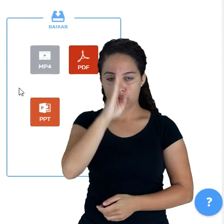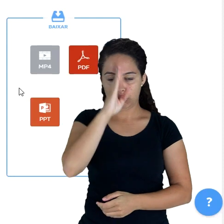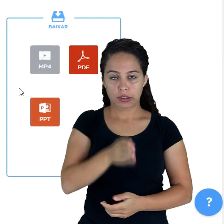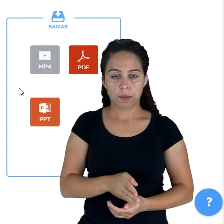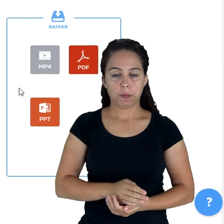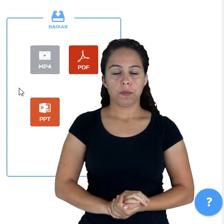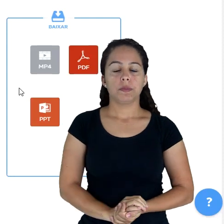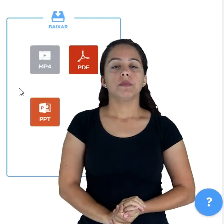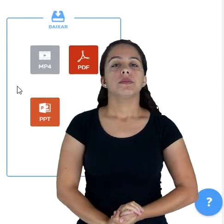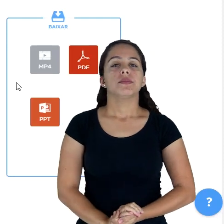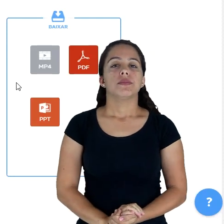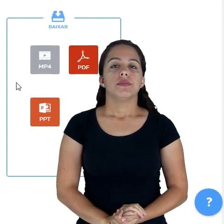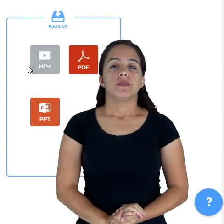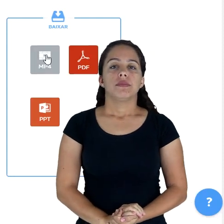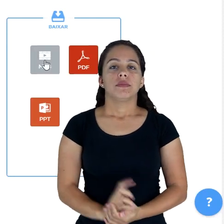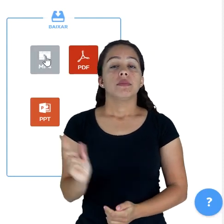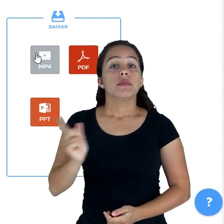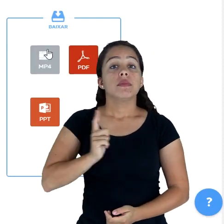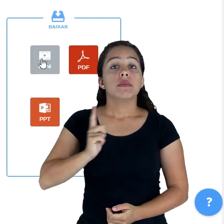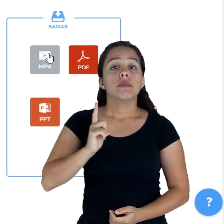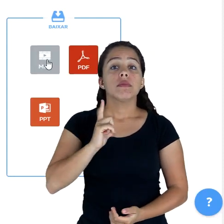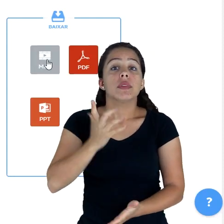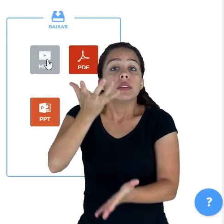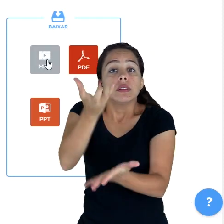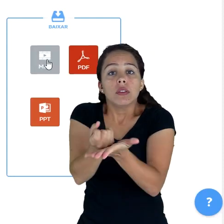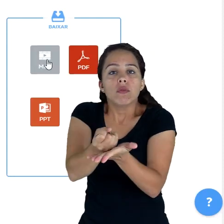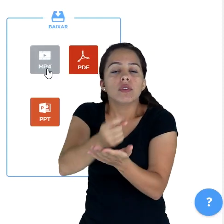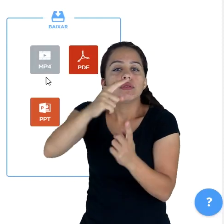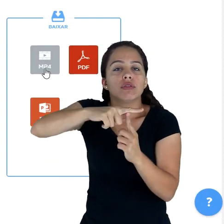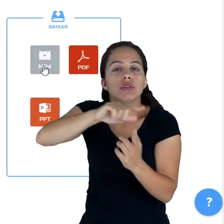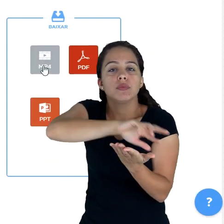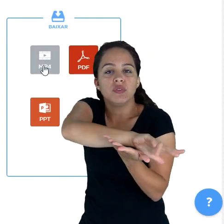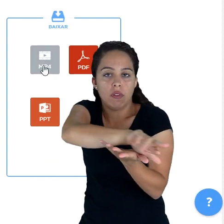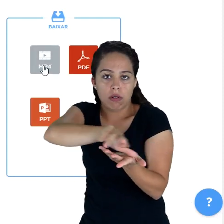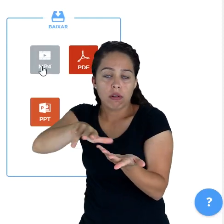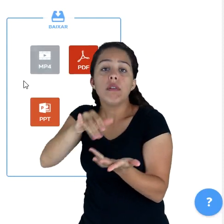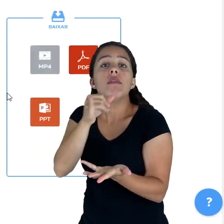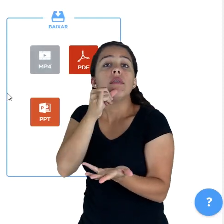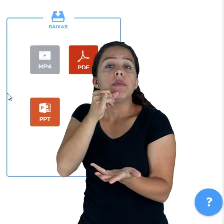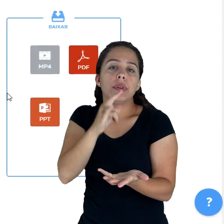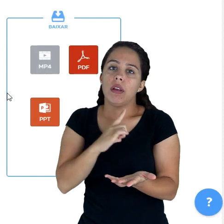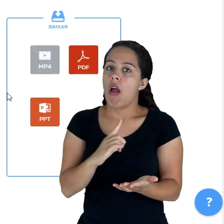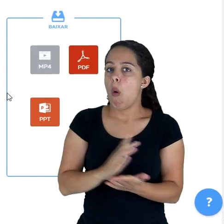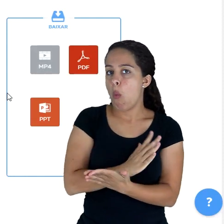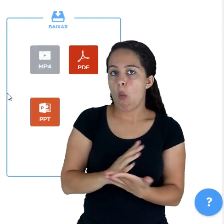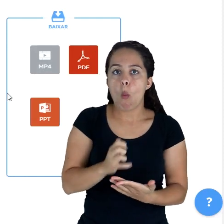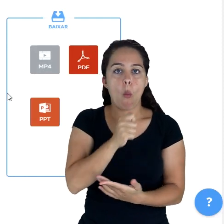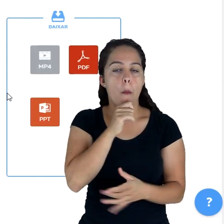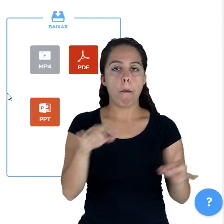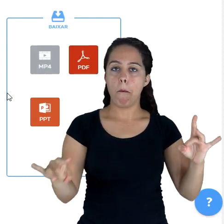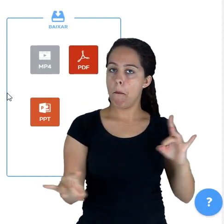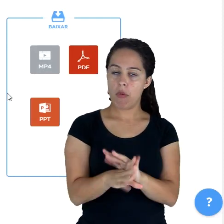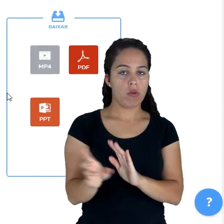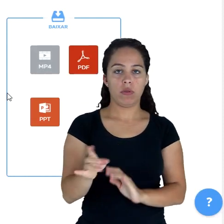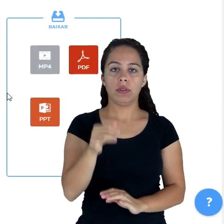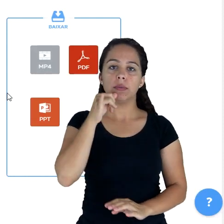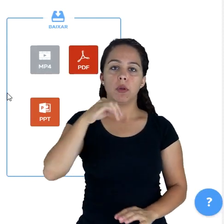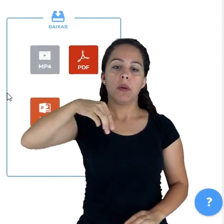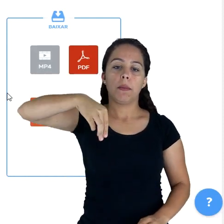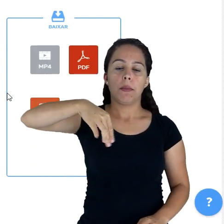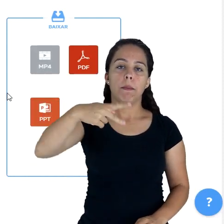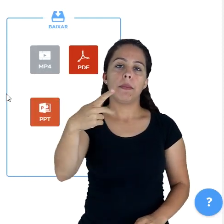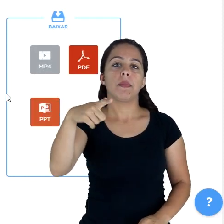aqui a gente tem várias opções de exportar algumas não estão habilitadas por exemplo é exportar em mp4